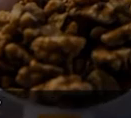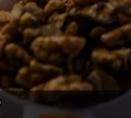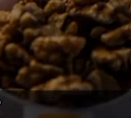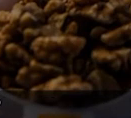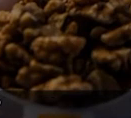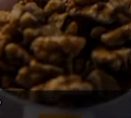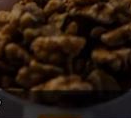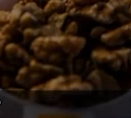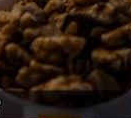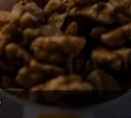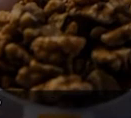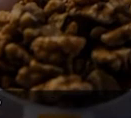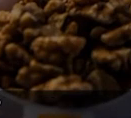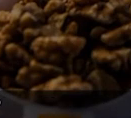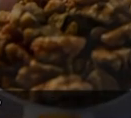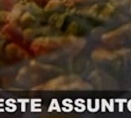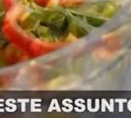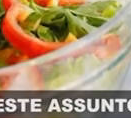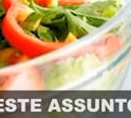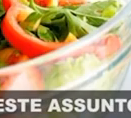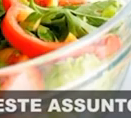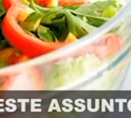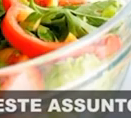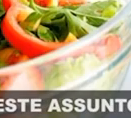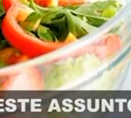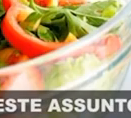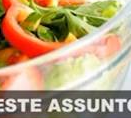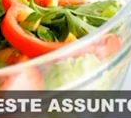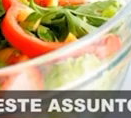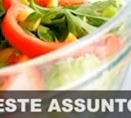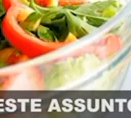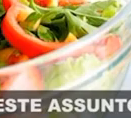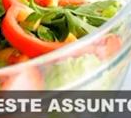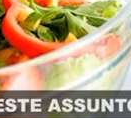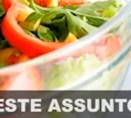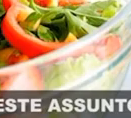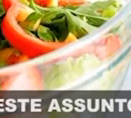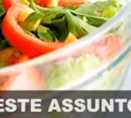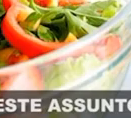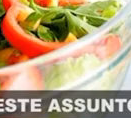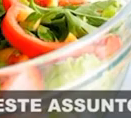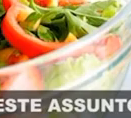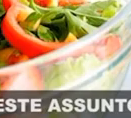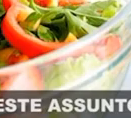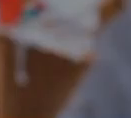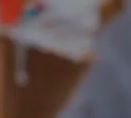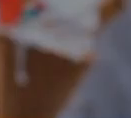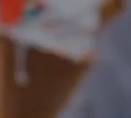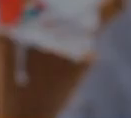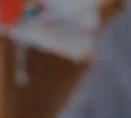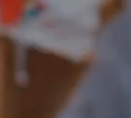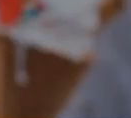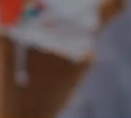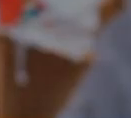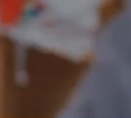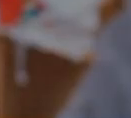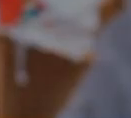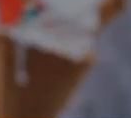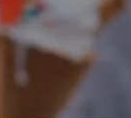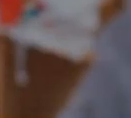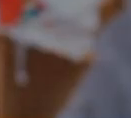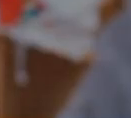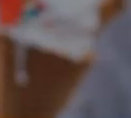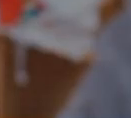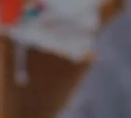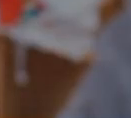alimentos permitidos e os proibidos? Tire todas as suas dúvidas agora sobre este assunto. Pessoas com diabetes